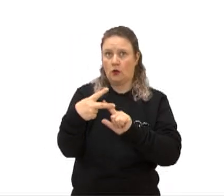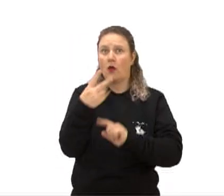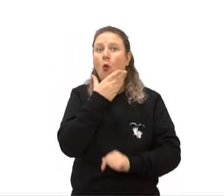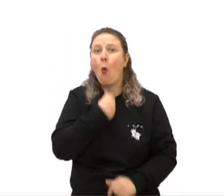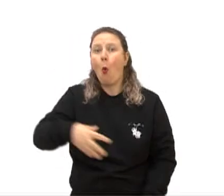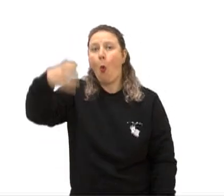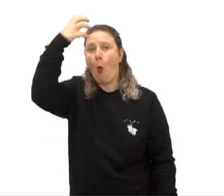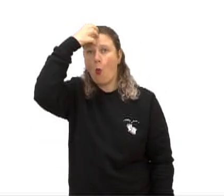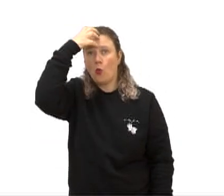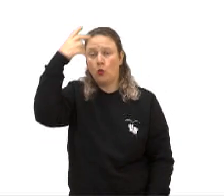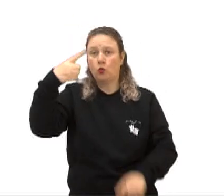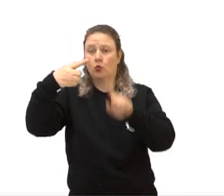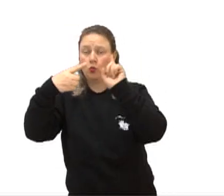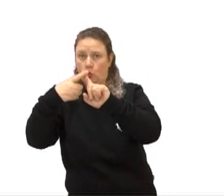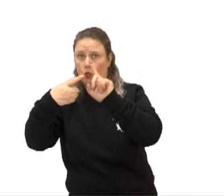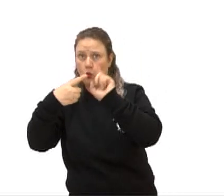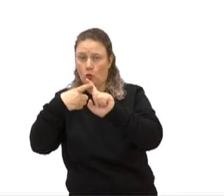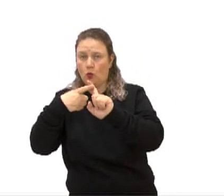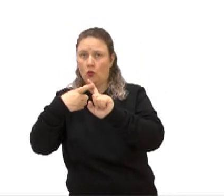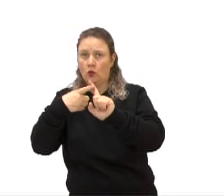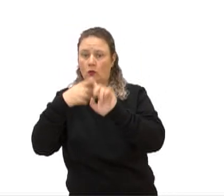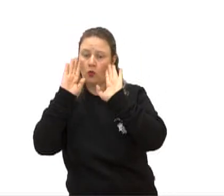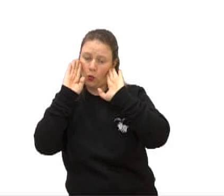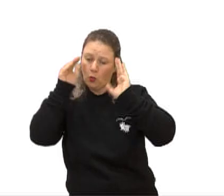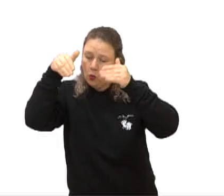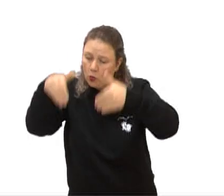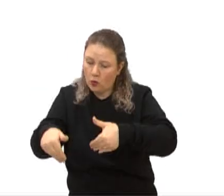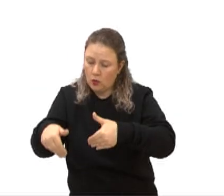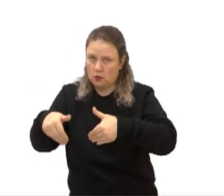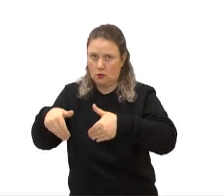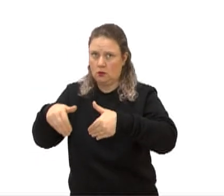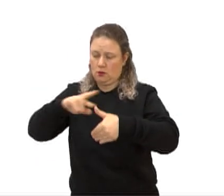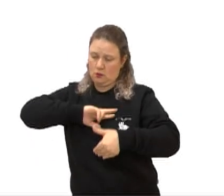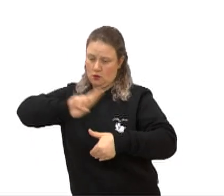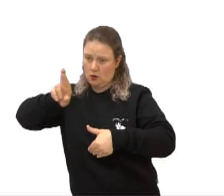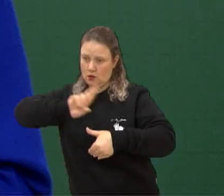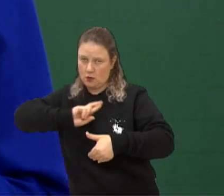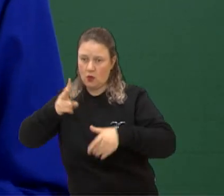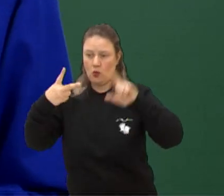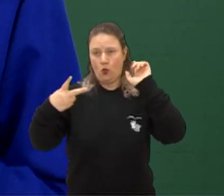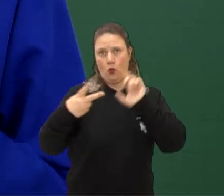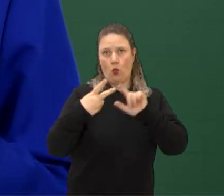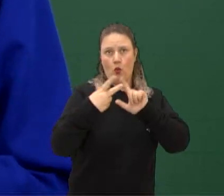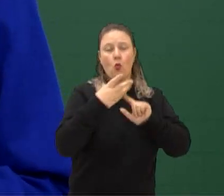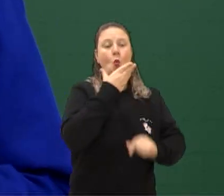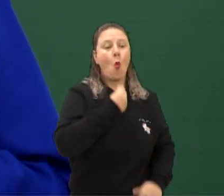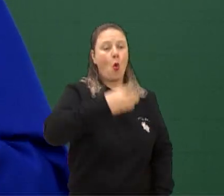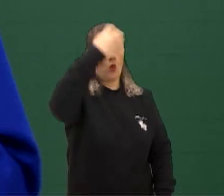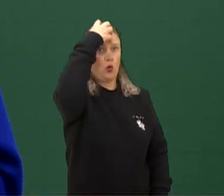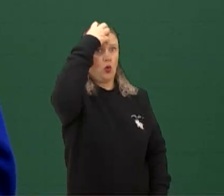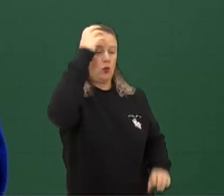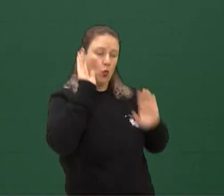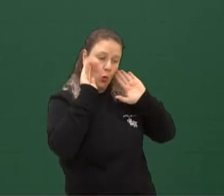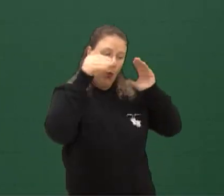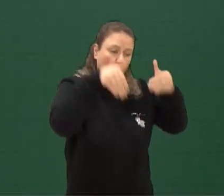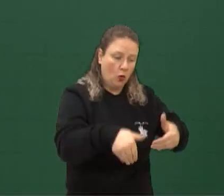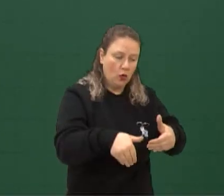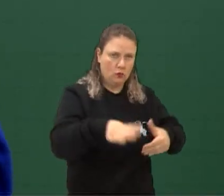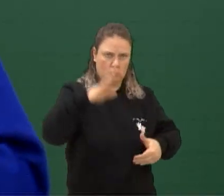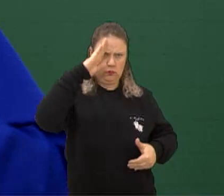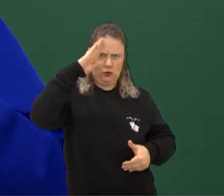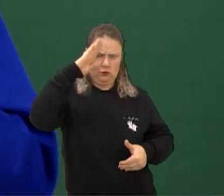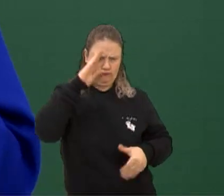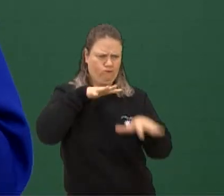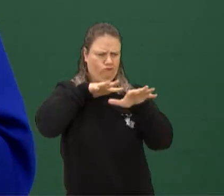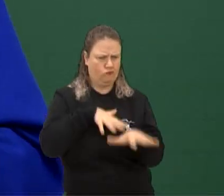no comando, né? Um desses reis ficava focado nas questões religiosas, enquanto o outro rei mais focado nas questões justamente